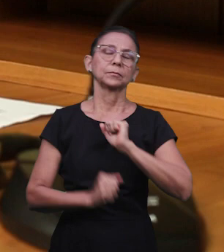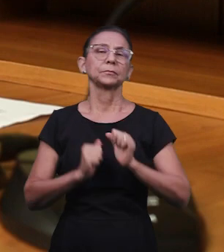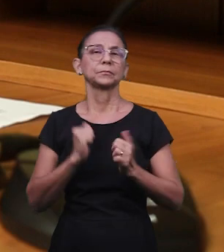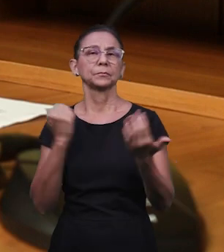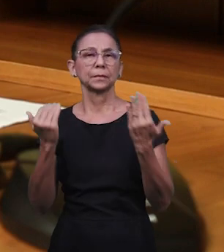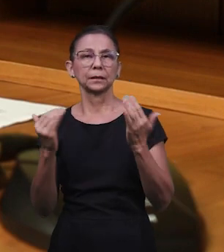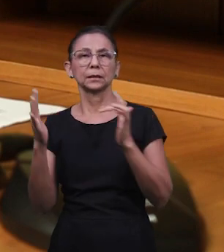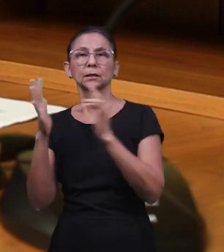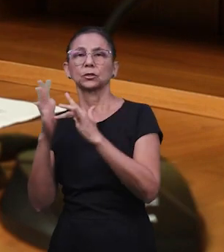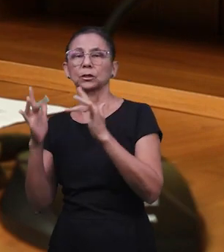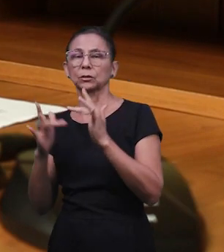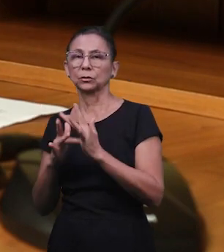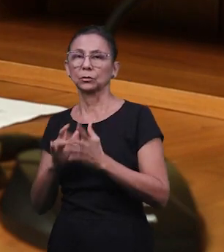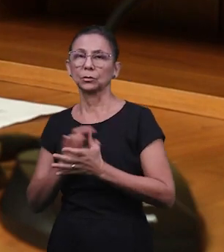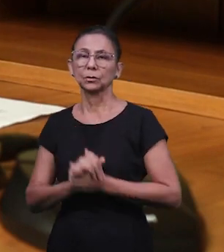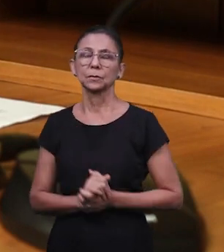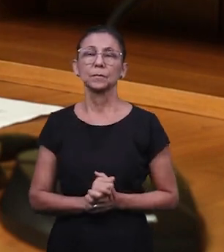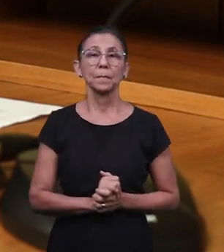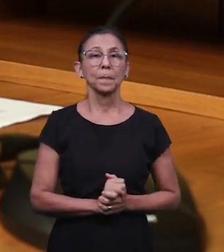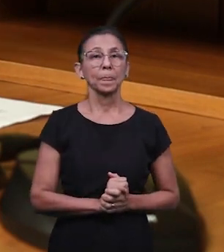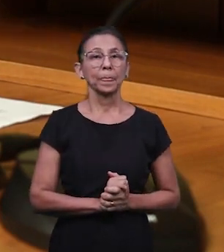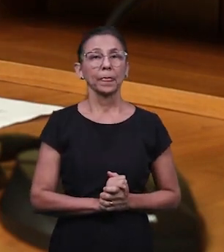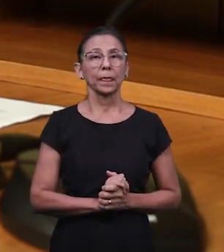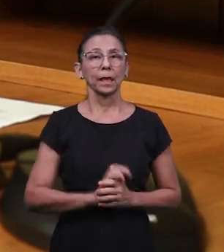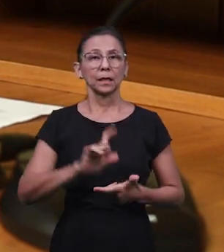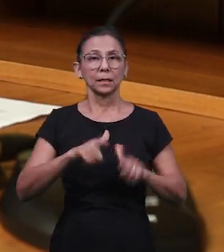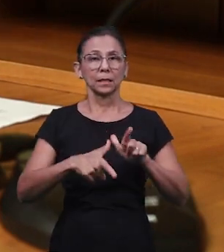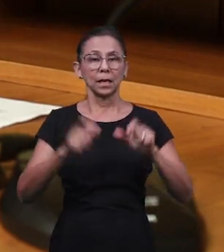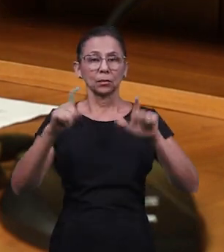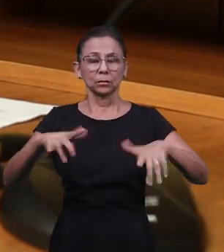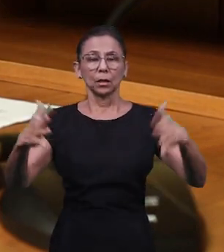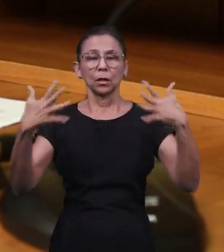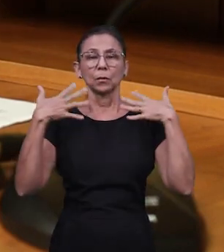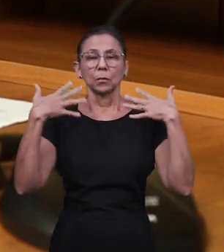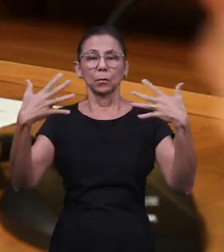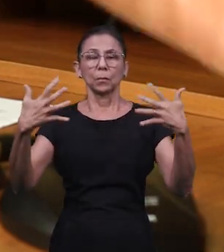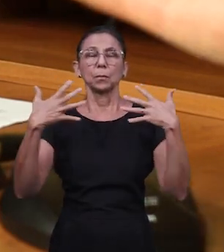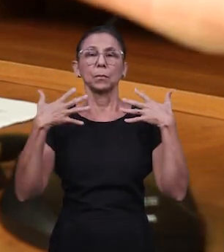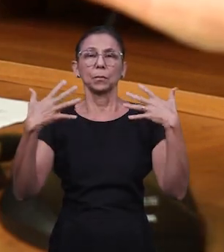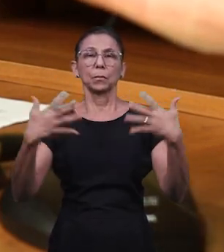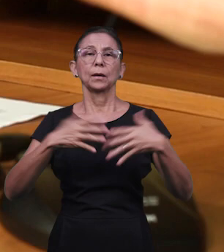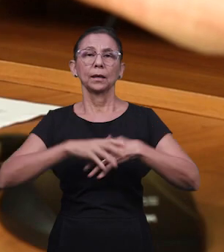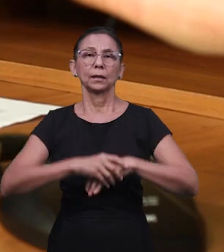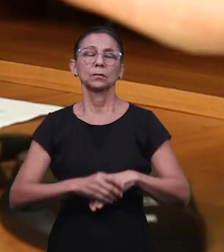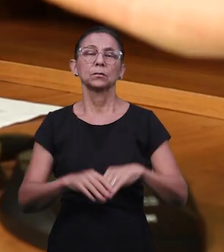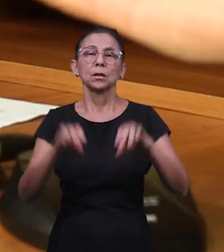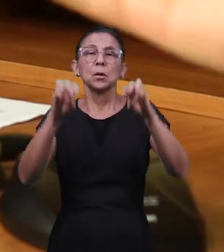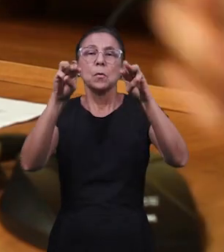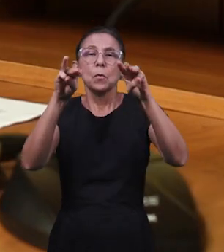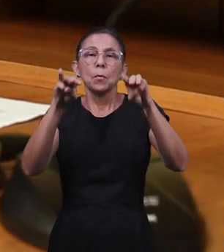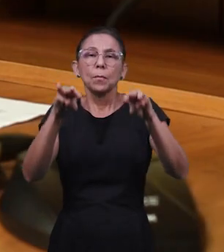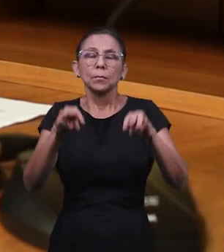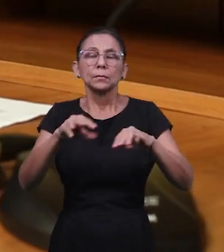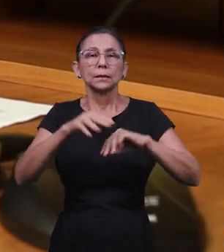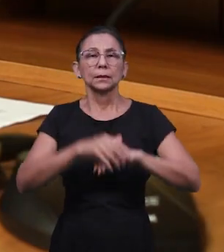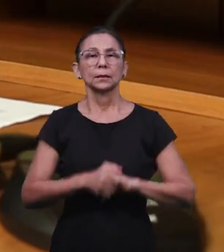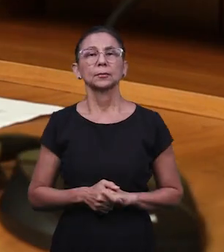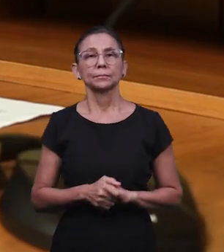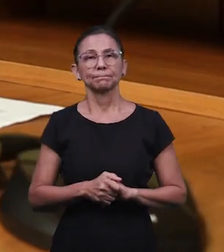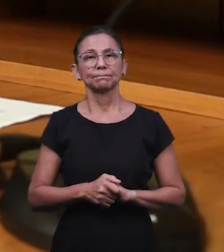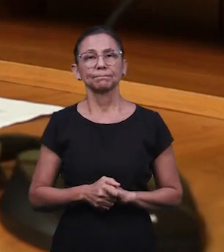povo se alimentava, Jesus disse, eu sou o pão vivo que desceu do céu. Então, ele estava apontando... O próprio maná, não